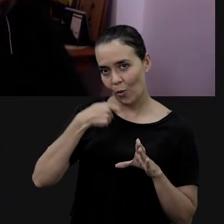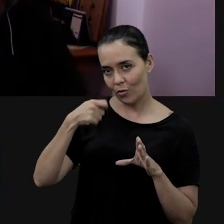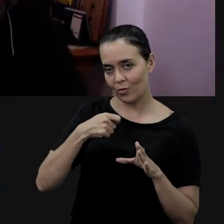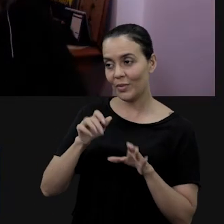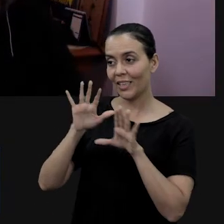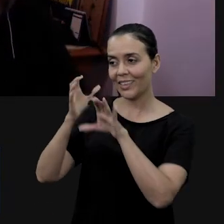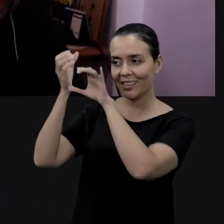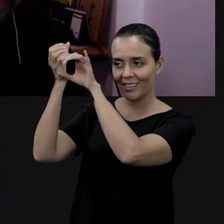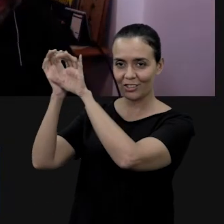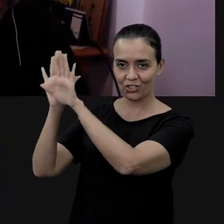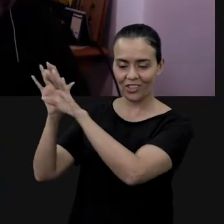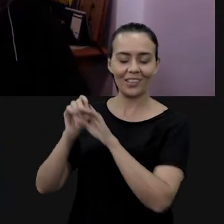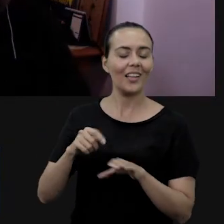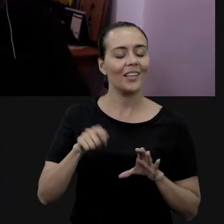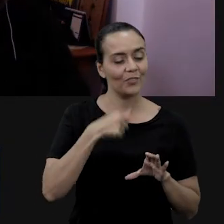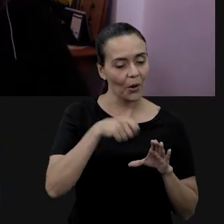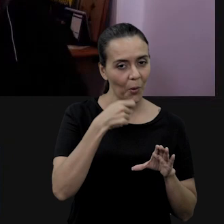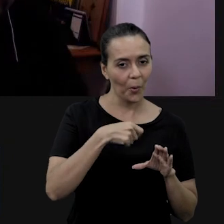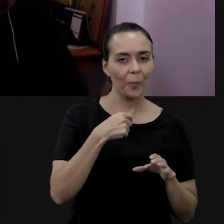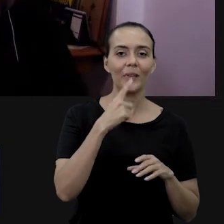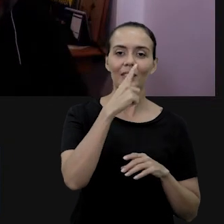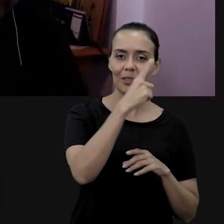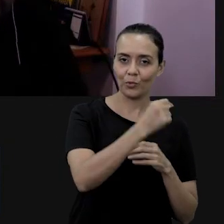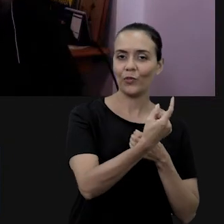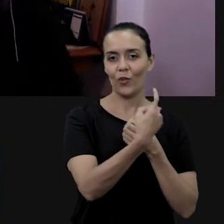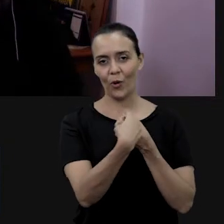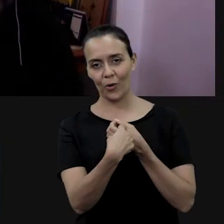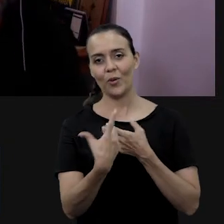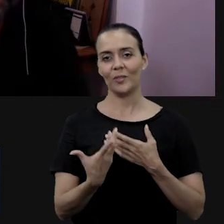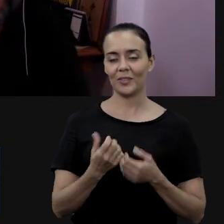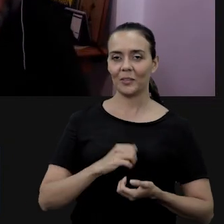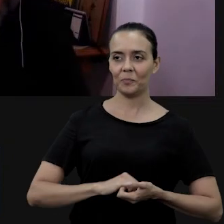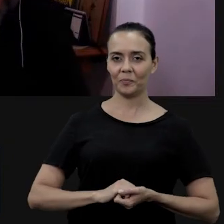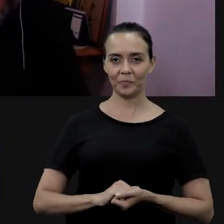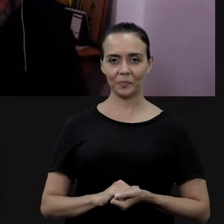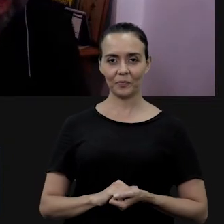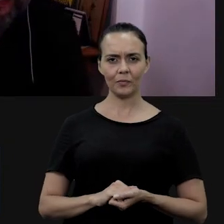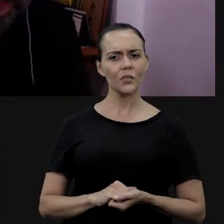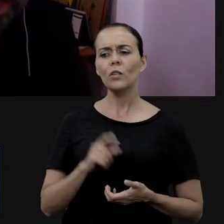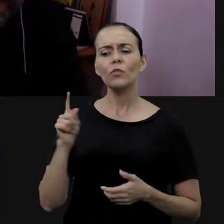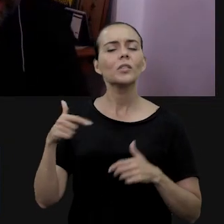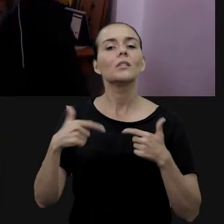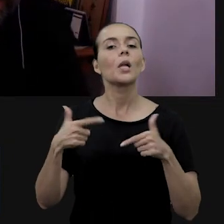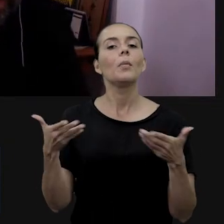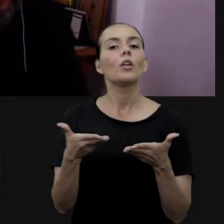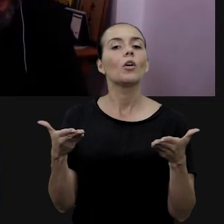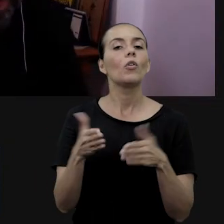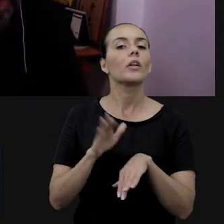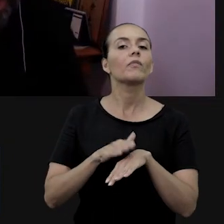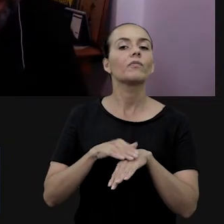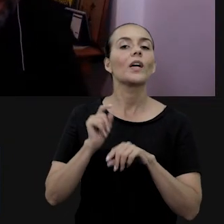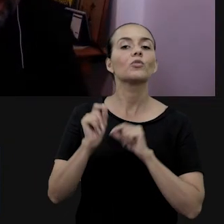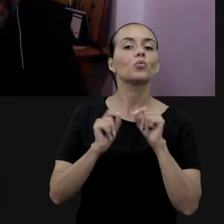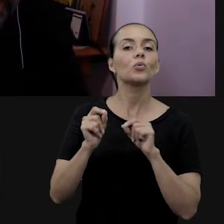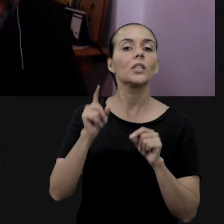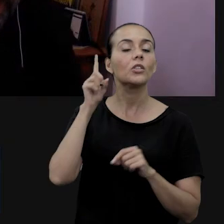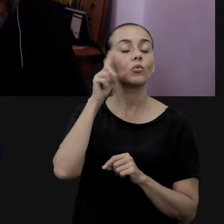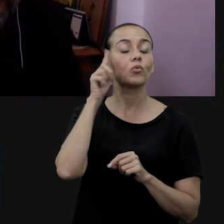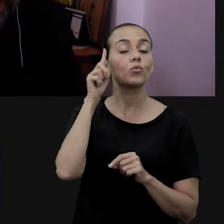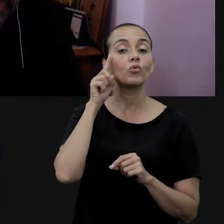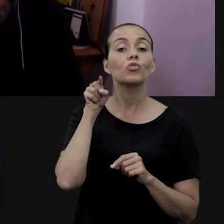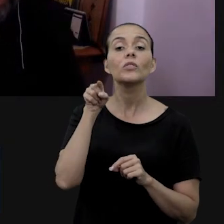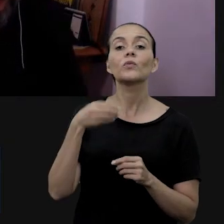almoçar, não é para não Deixa eu te almoçar e ir perguntar lá. de trabalhos atuais aí, o que que você anda fazendo, como que